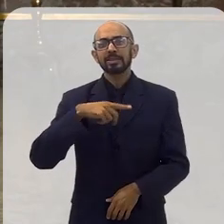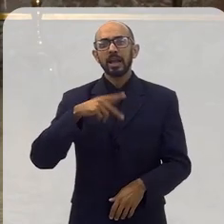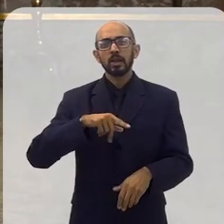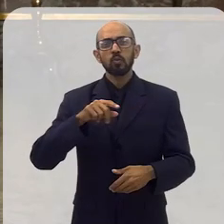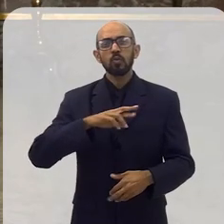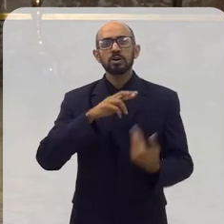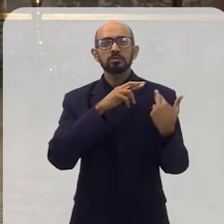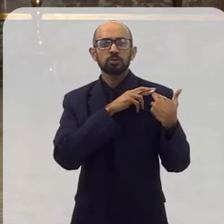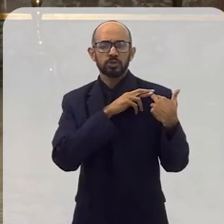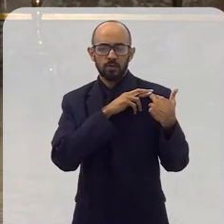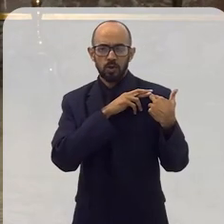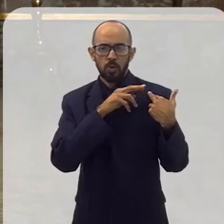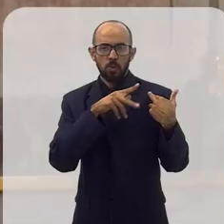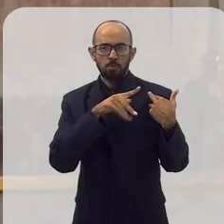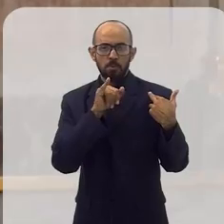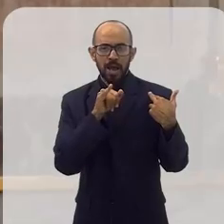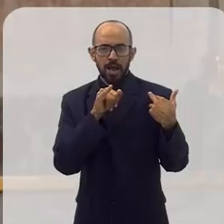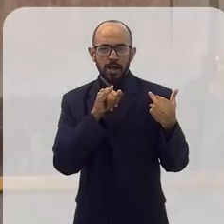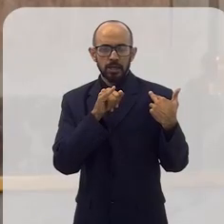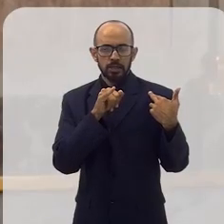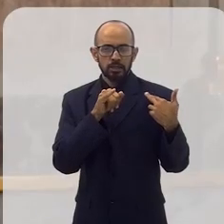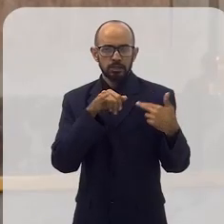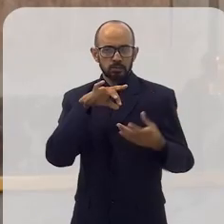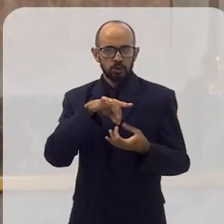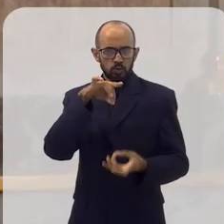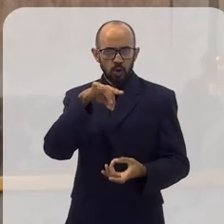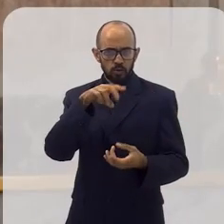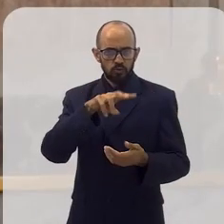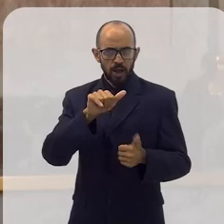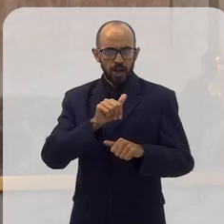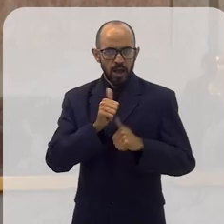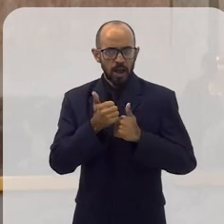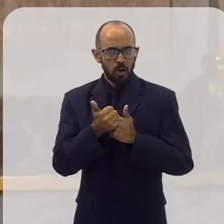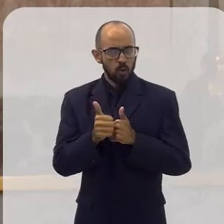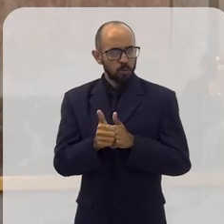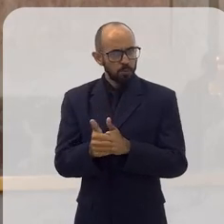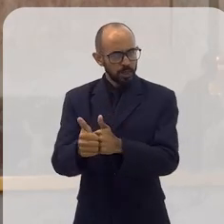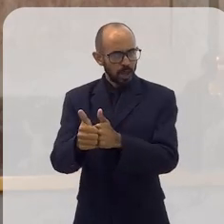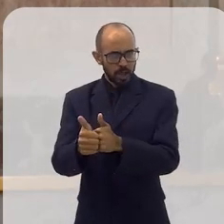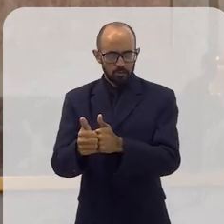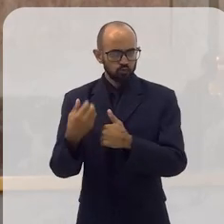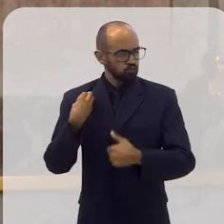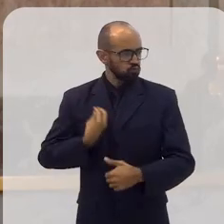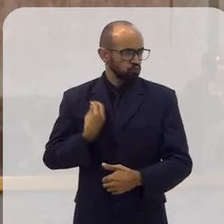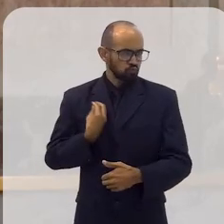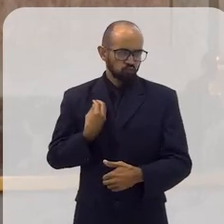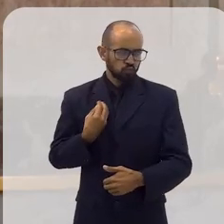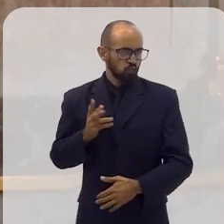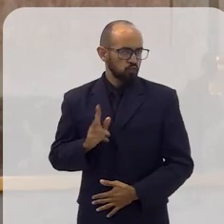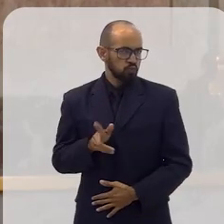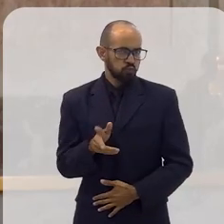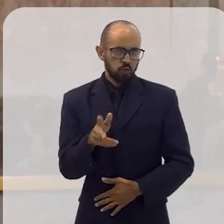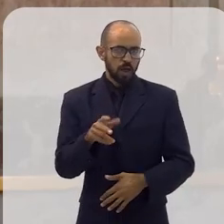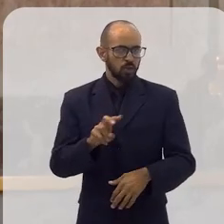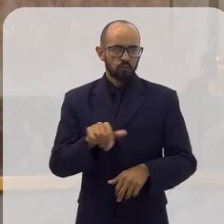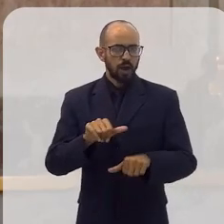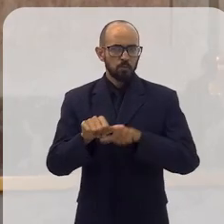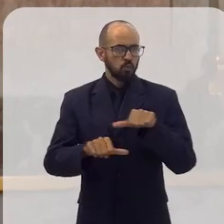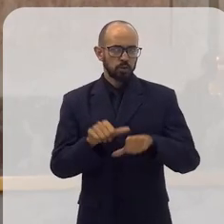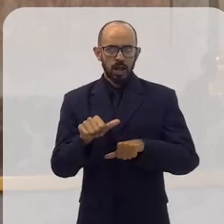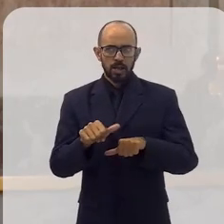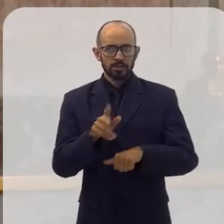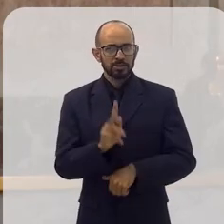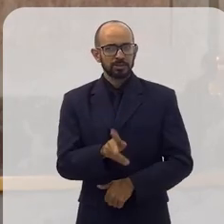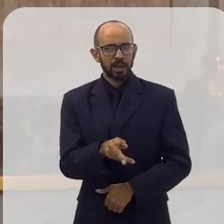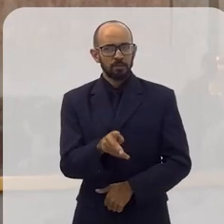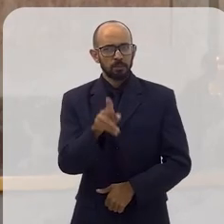que esse pai mesmo vai acompanhar a pessoa para confessar toda a vida. Ele não vai mudar